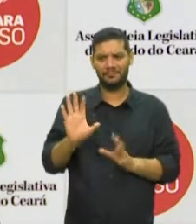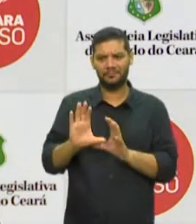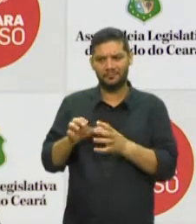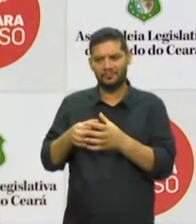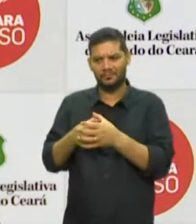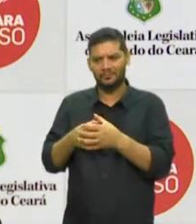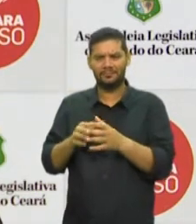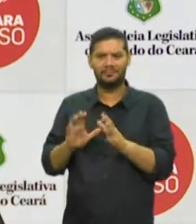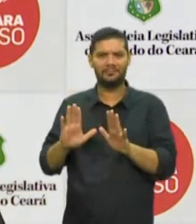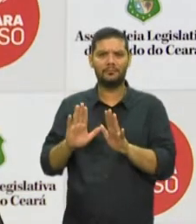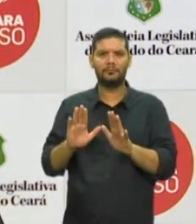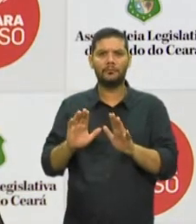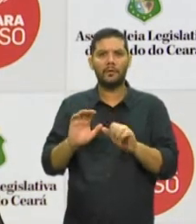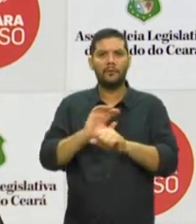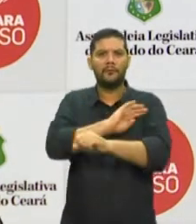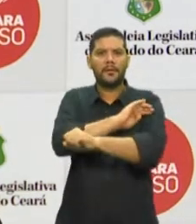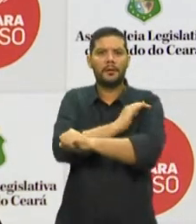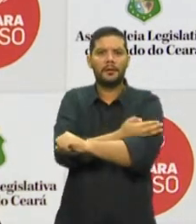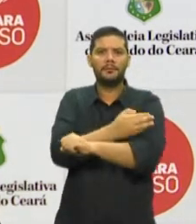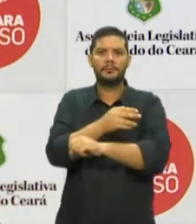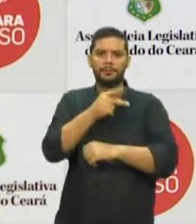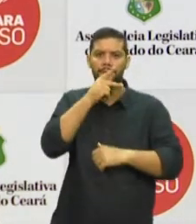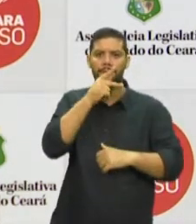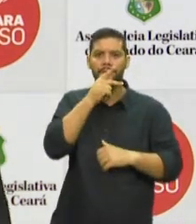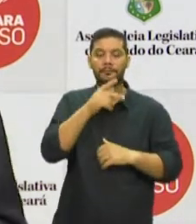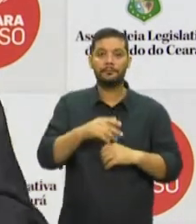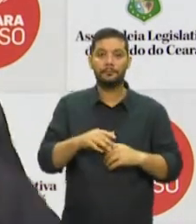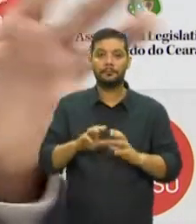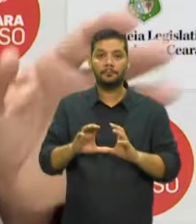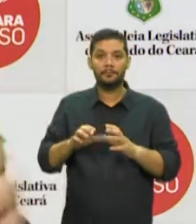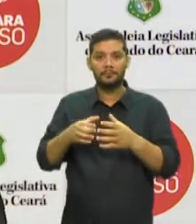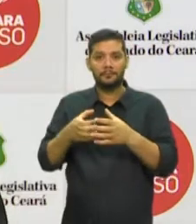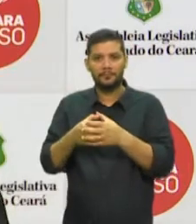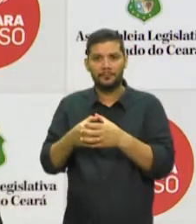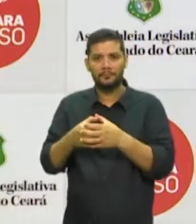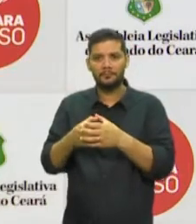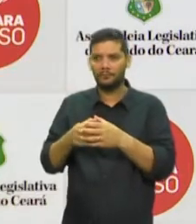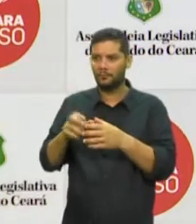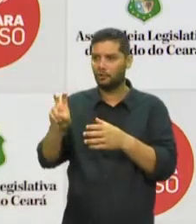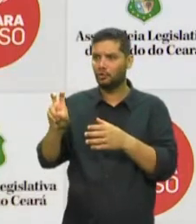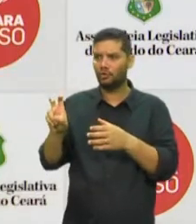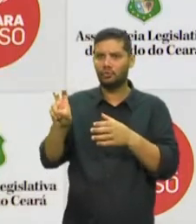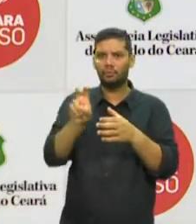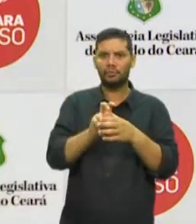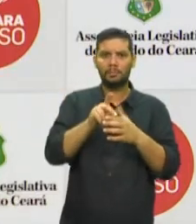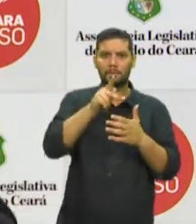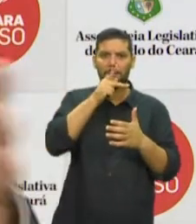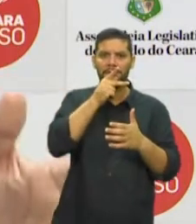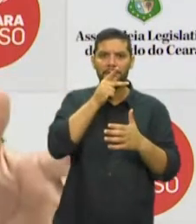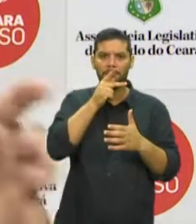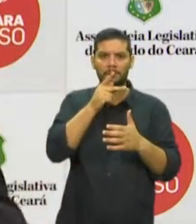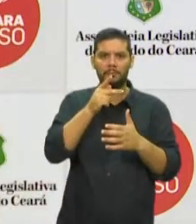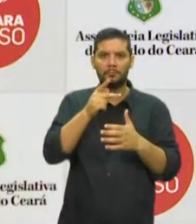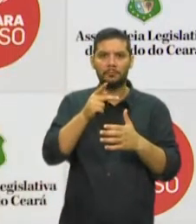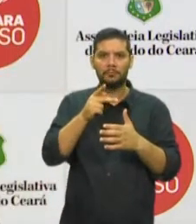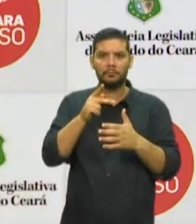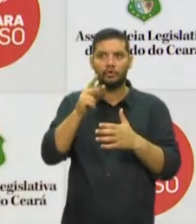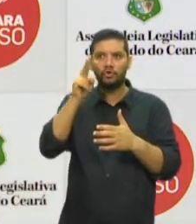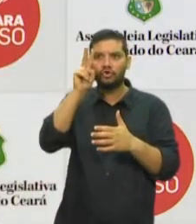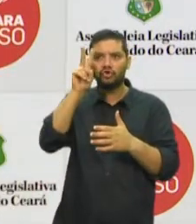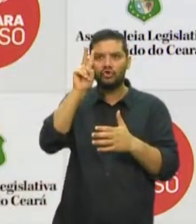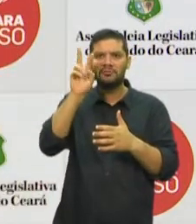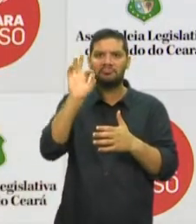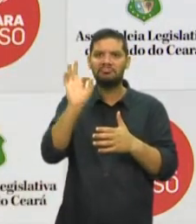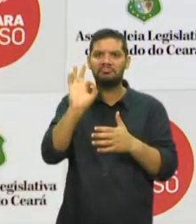os partidos, tá certo? E a questão das coligações, junta ali cinco partidos, que não tem história